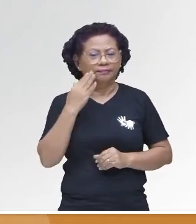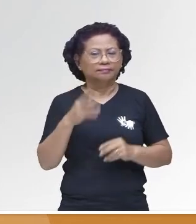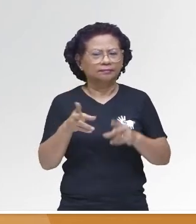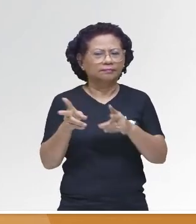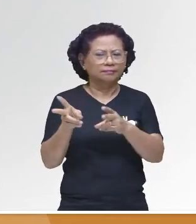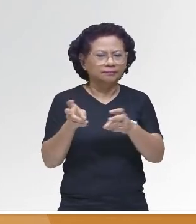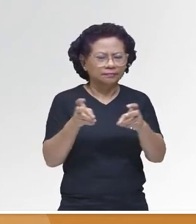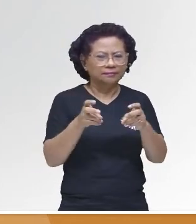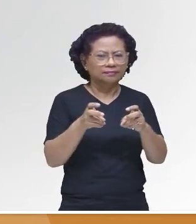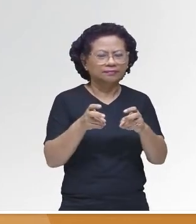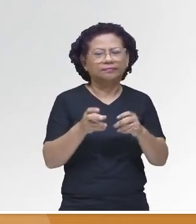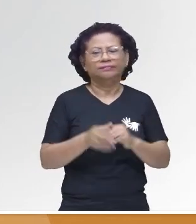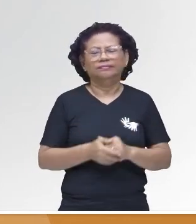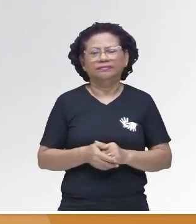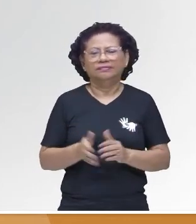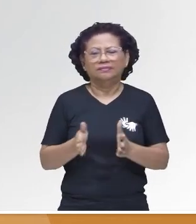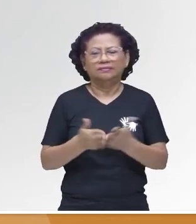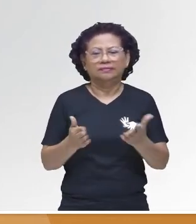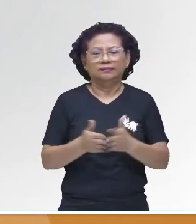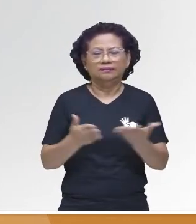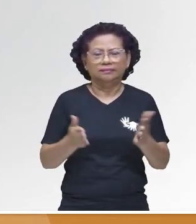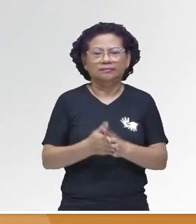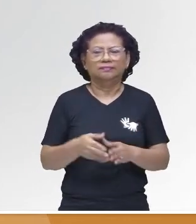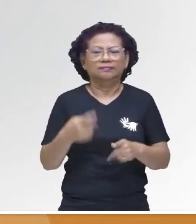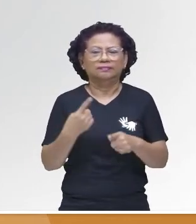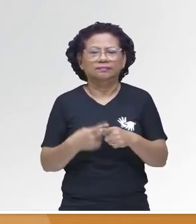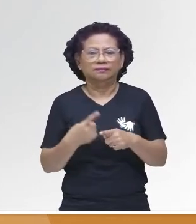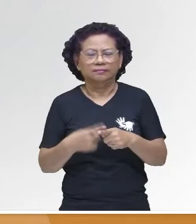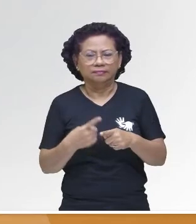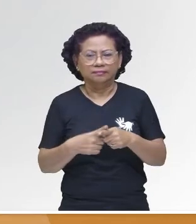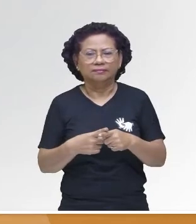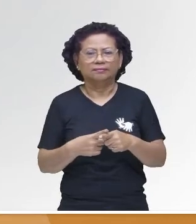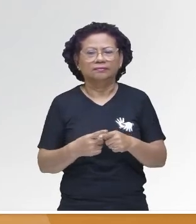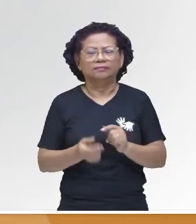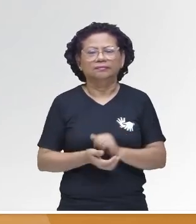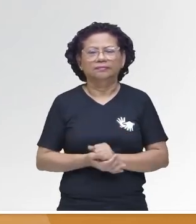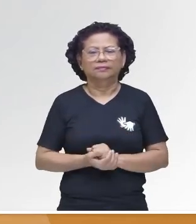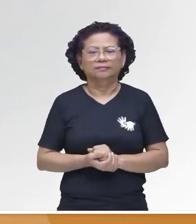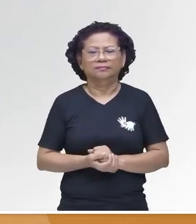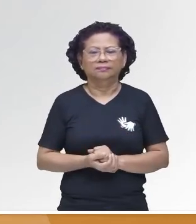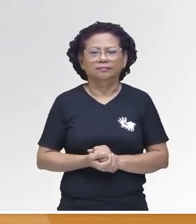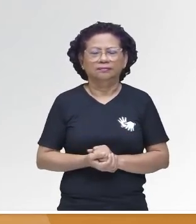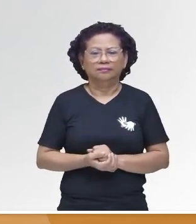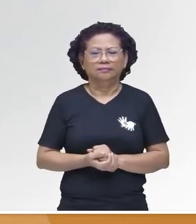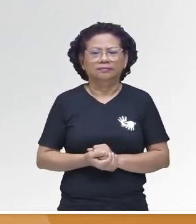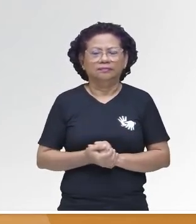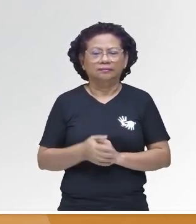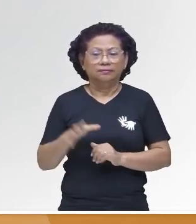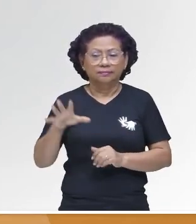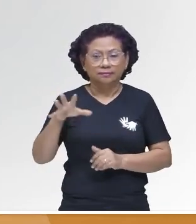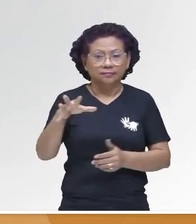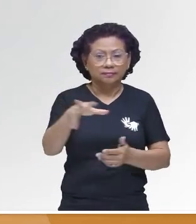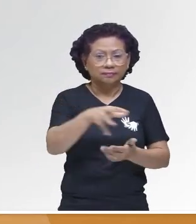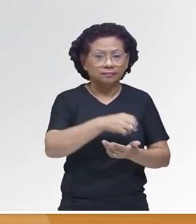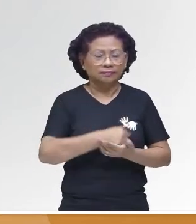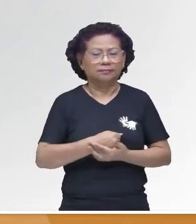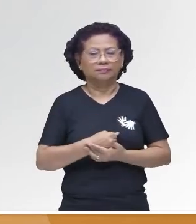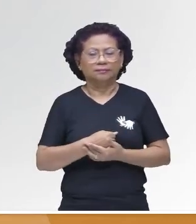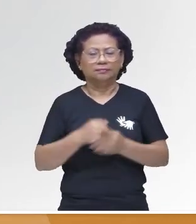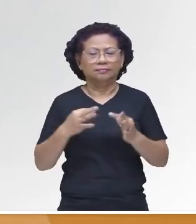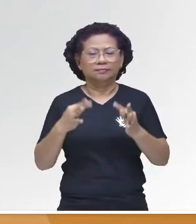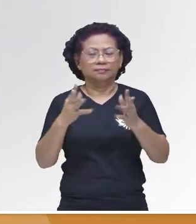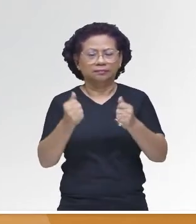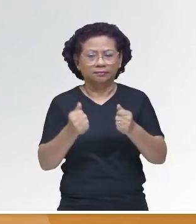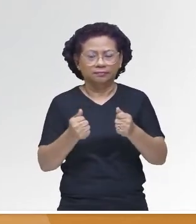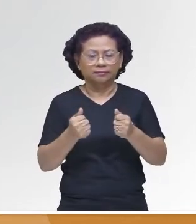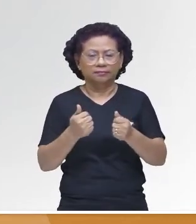extrema miséria. Por terem assaltado o arsenal de armas lá de Belém, conseguiram muitos